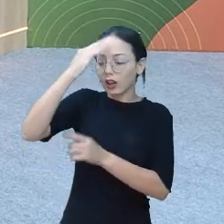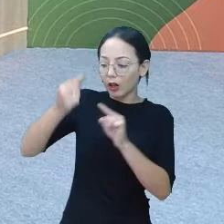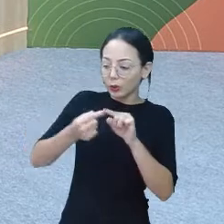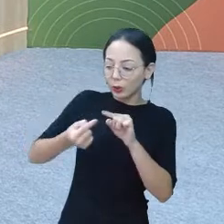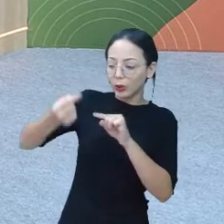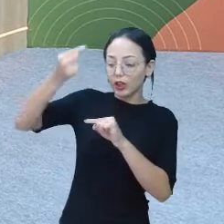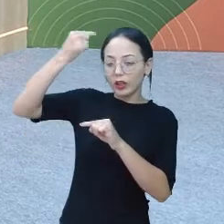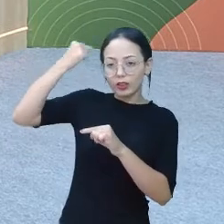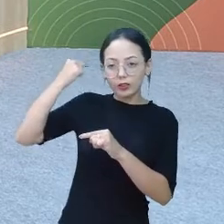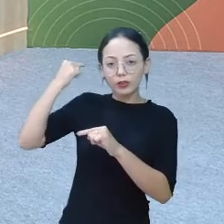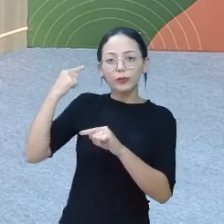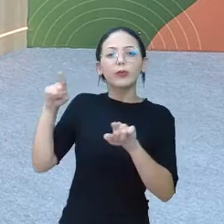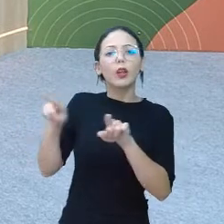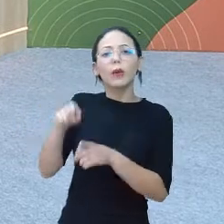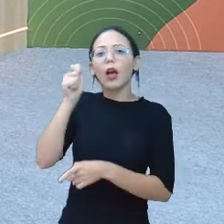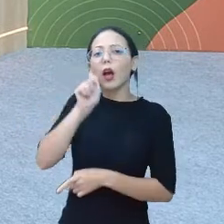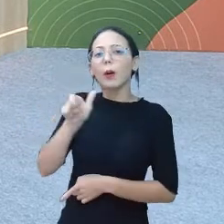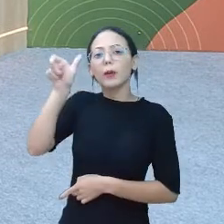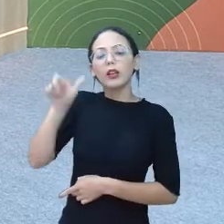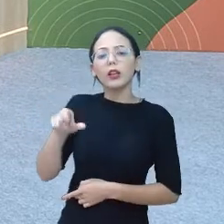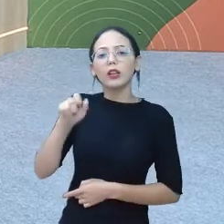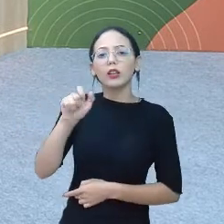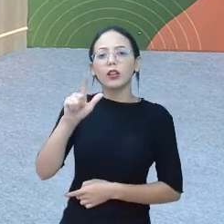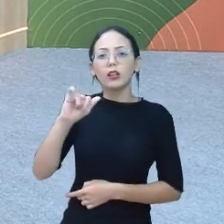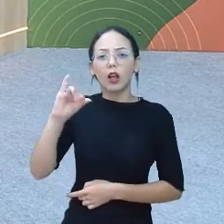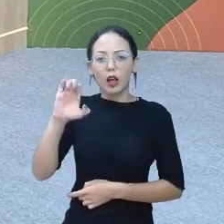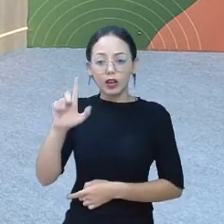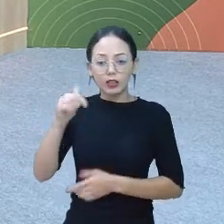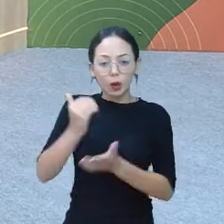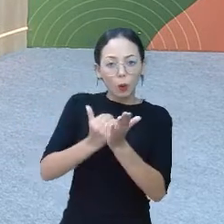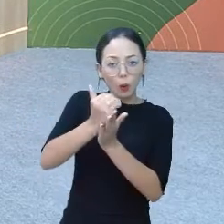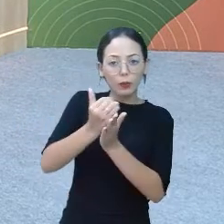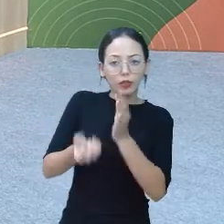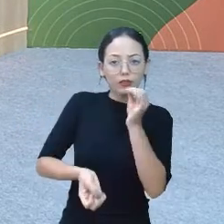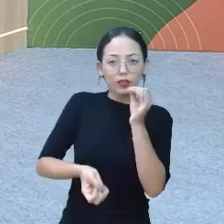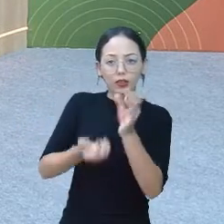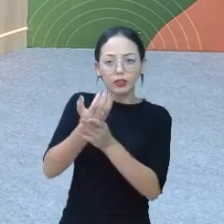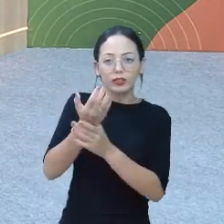País das Maravilhas é uma das obras pioneiras nessa criação.